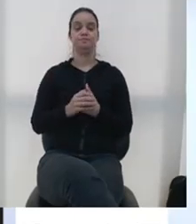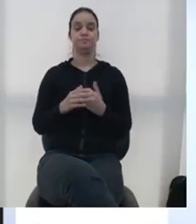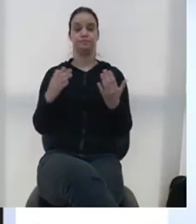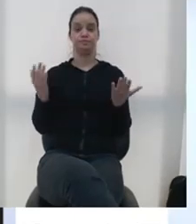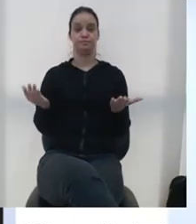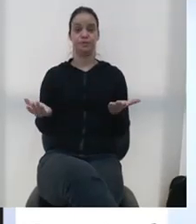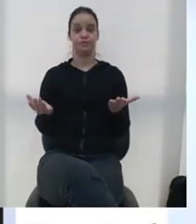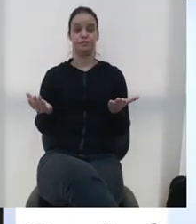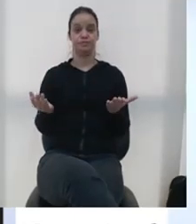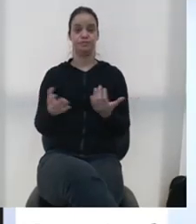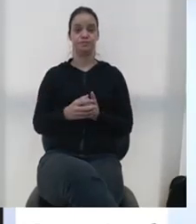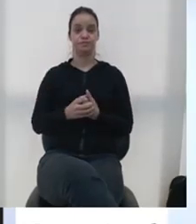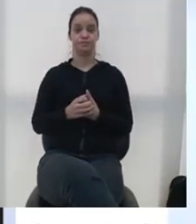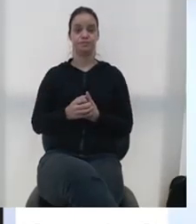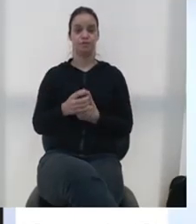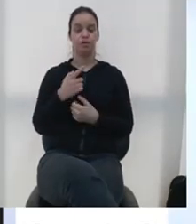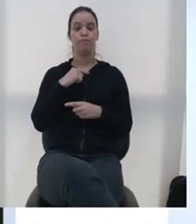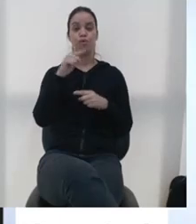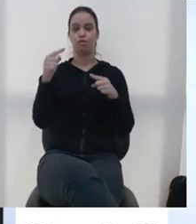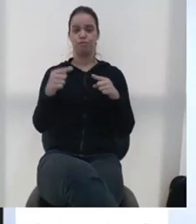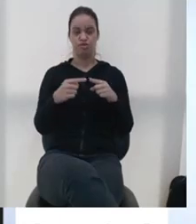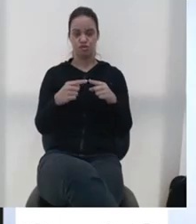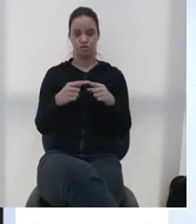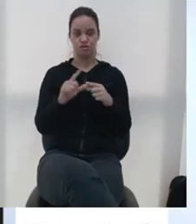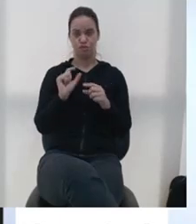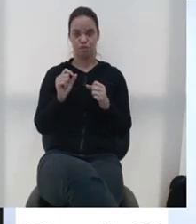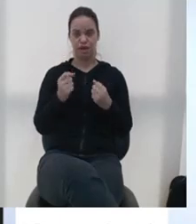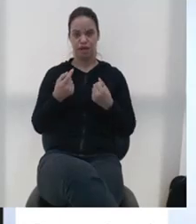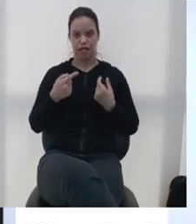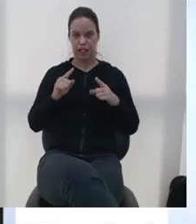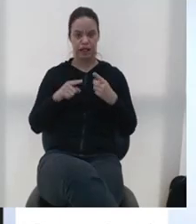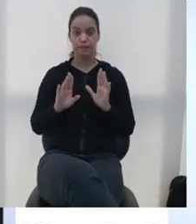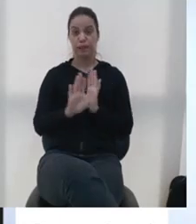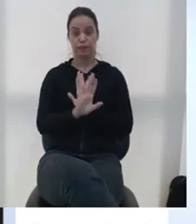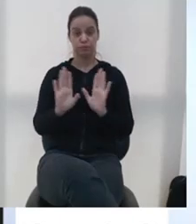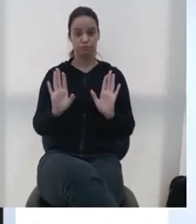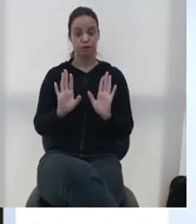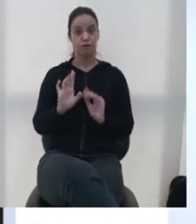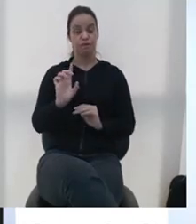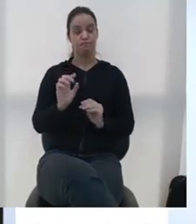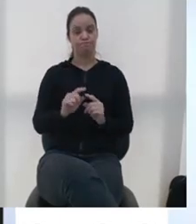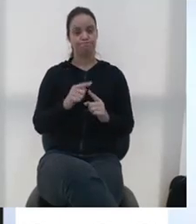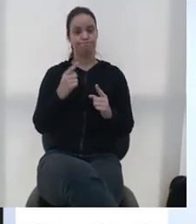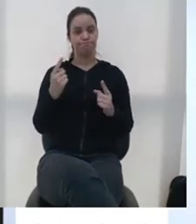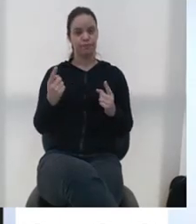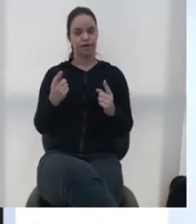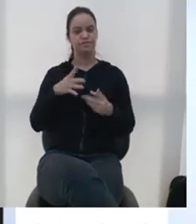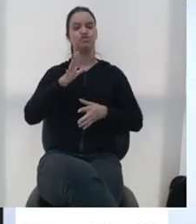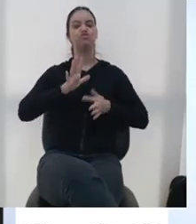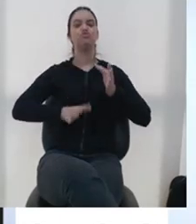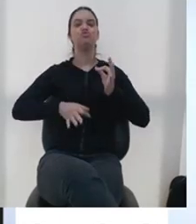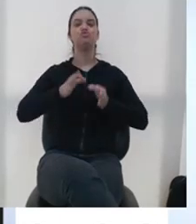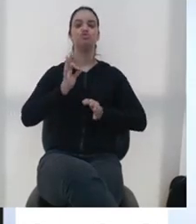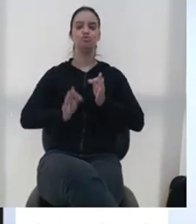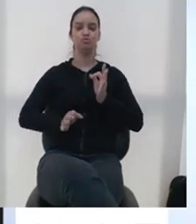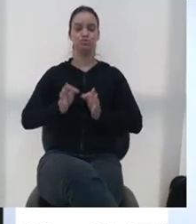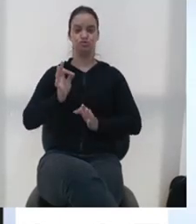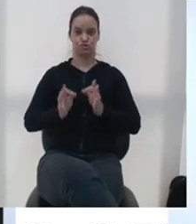Então, o meu intuito não é esse, de estar aqui para ofender ninguém, mas sim atrás de justiça, que ela